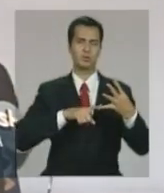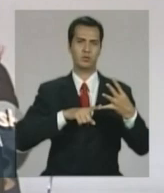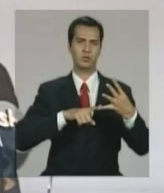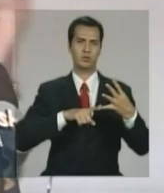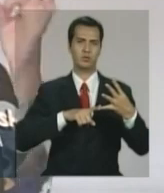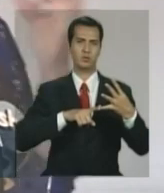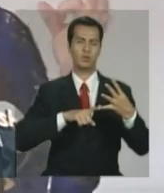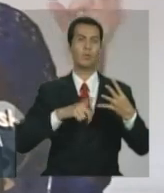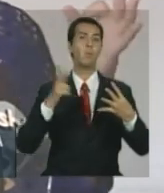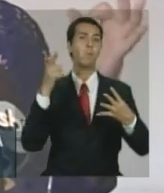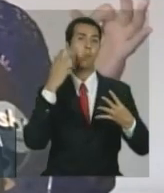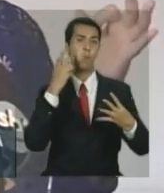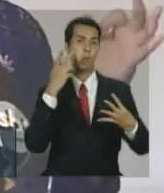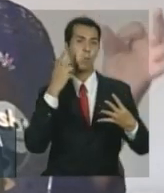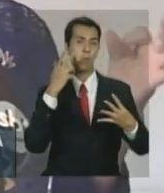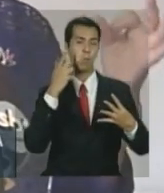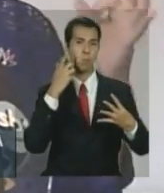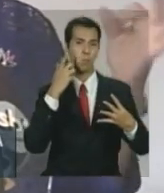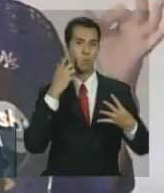Ceará,